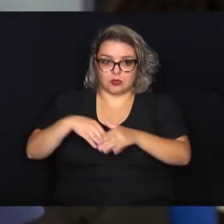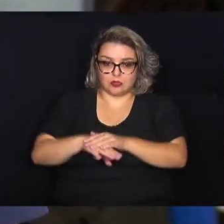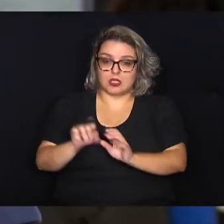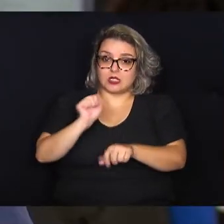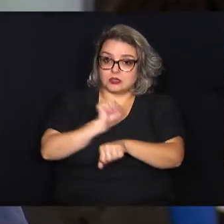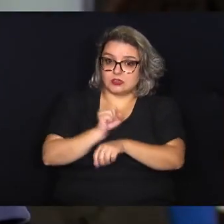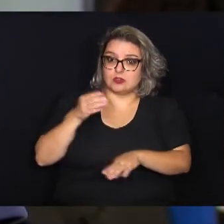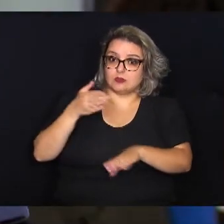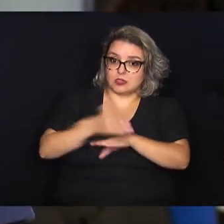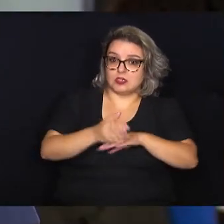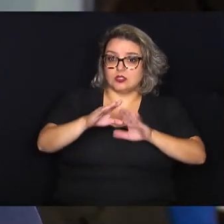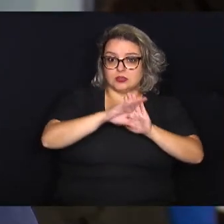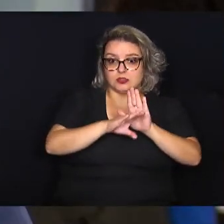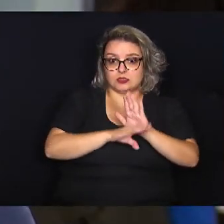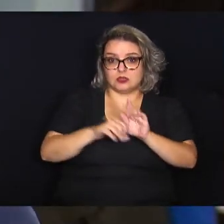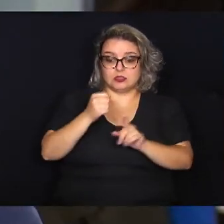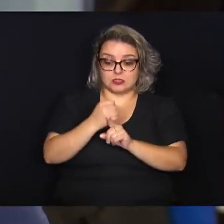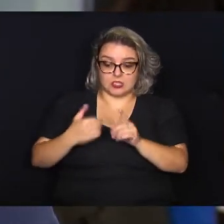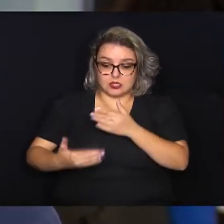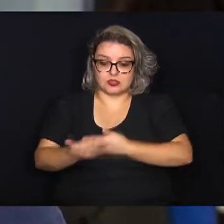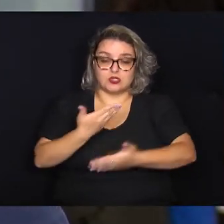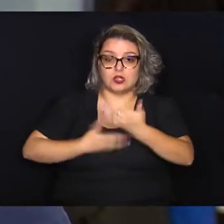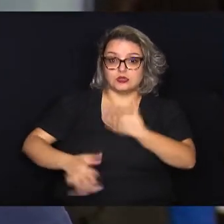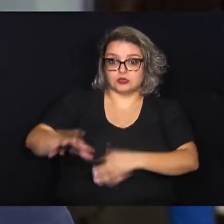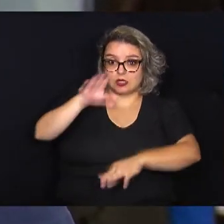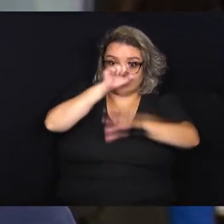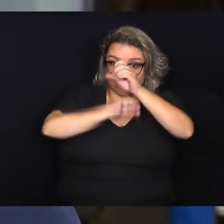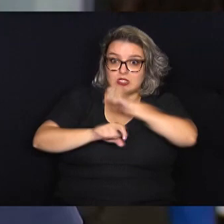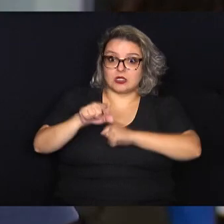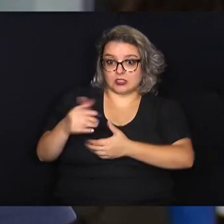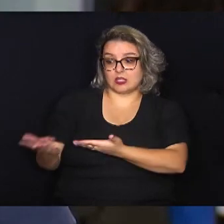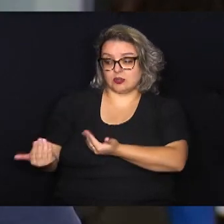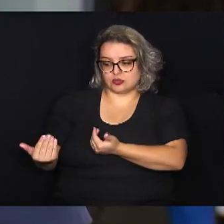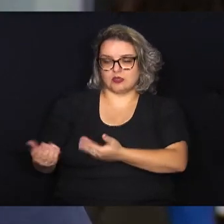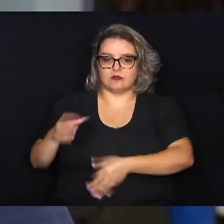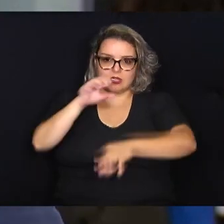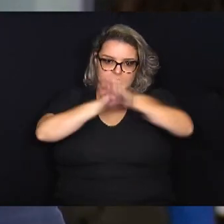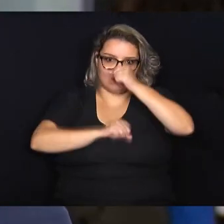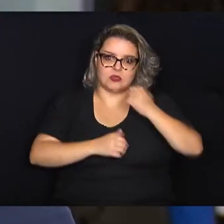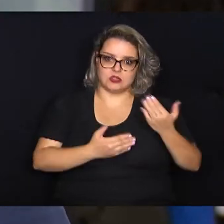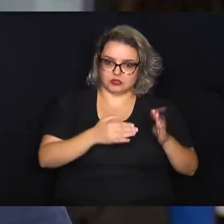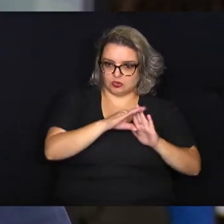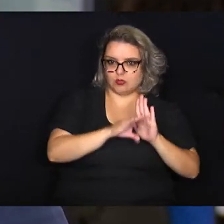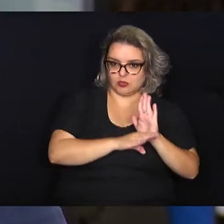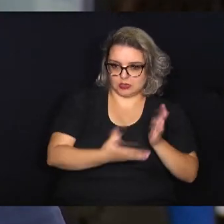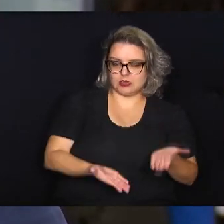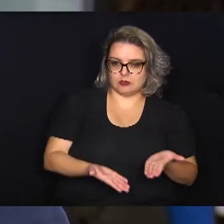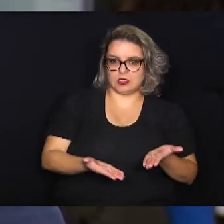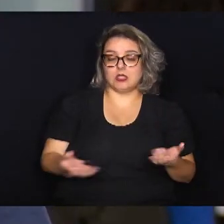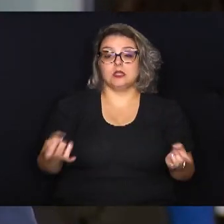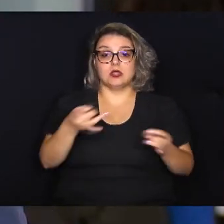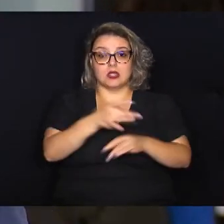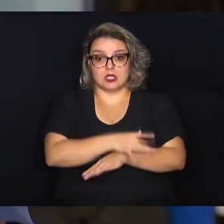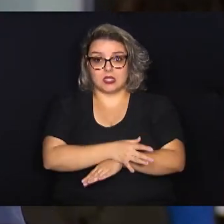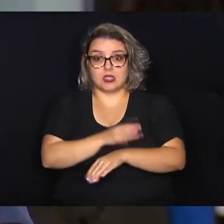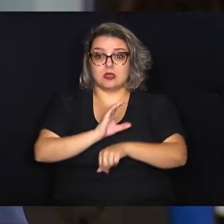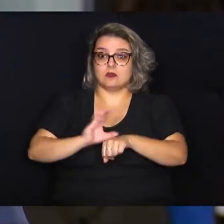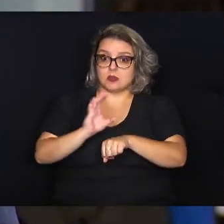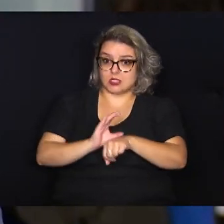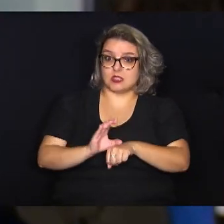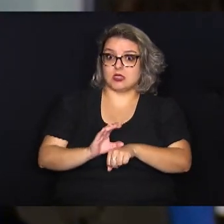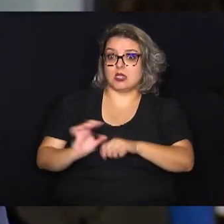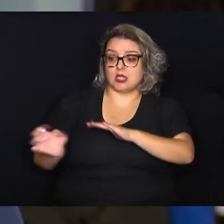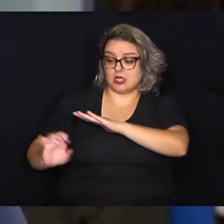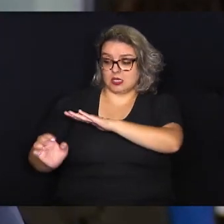do programa da socioaprendizagem, que é o programa Jovem Aprendiz. Ele encerrando esse curso, as